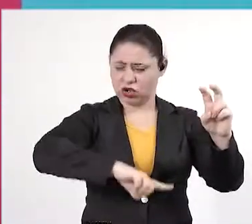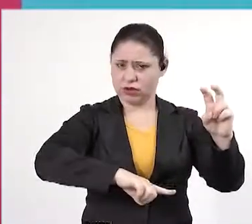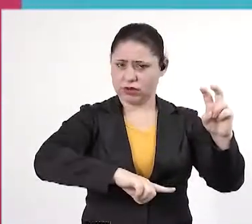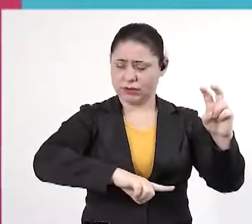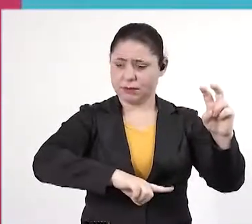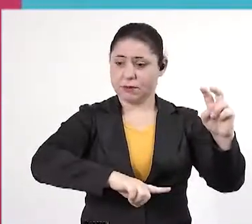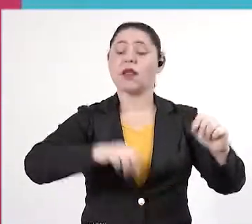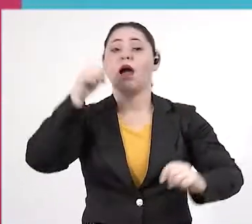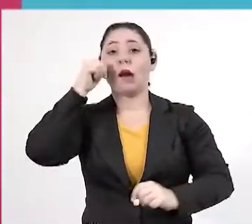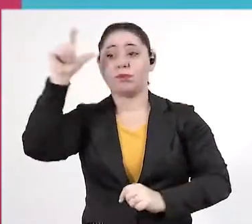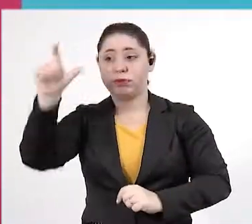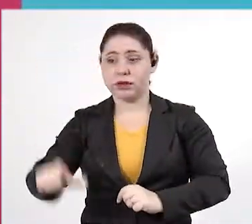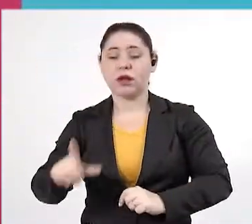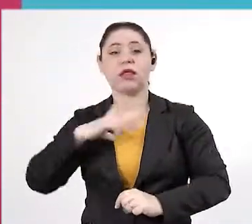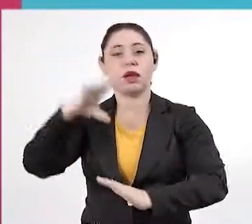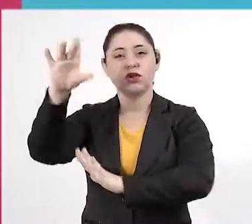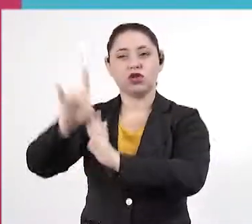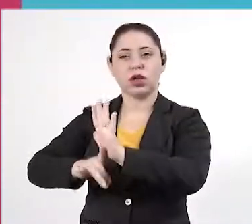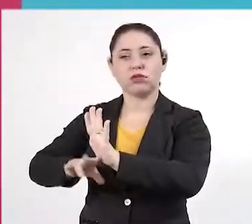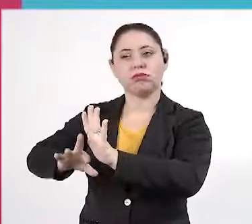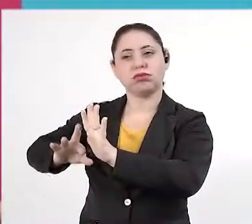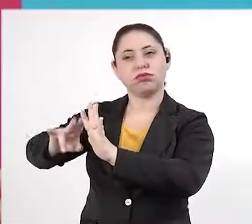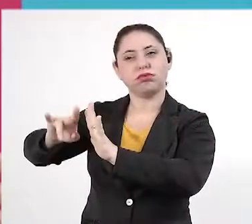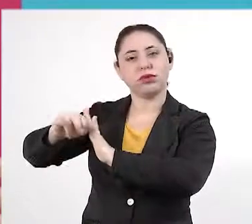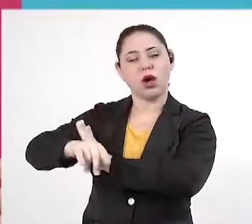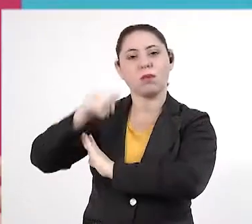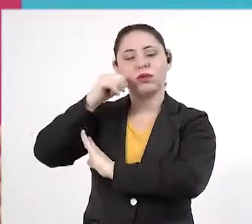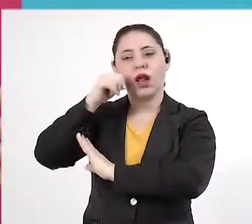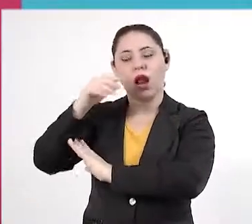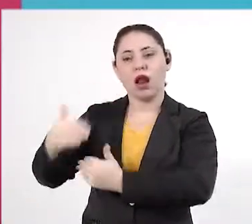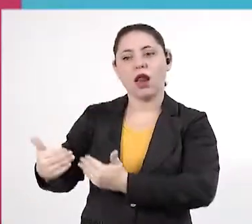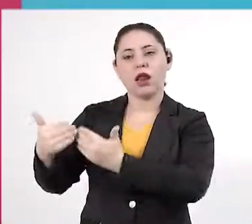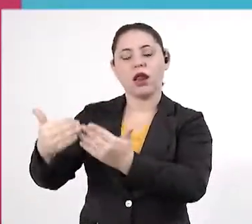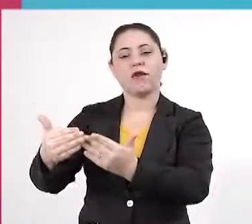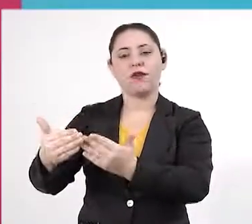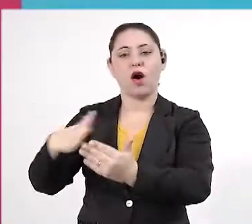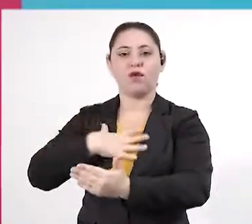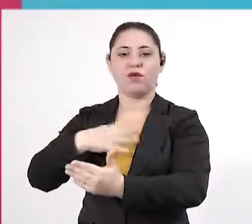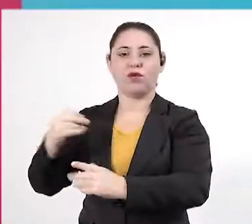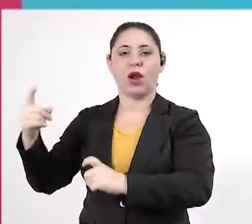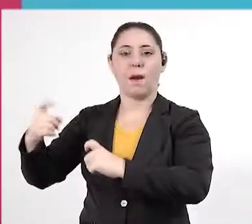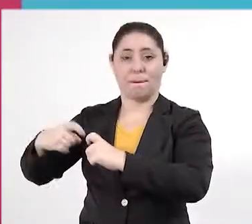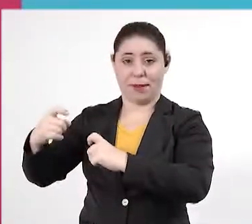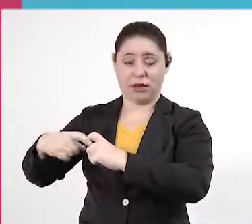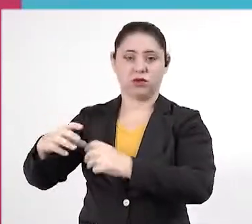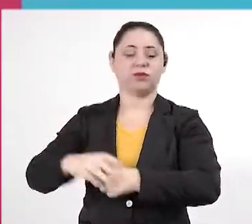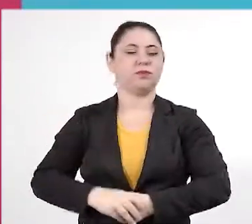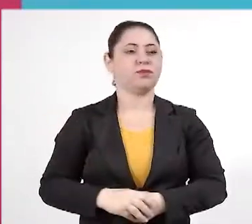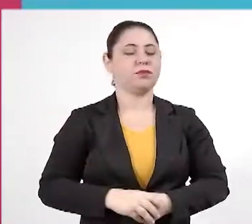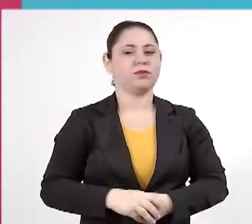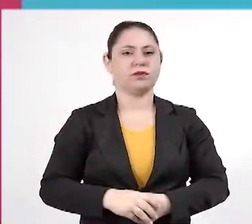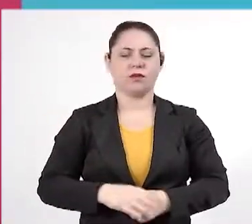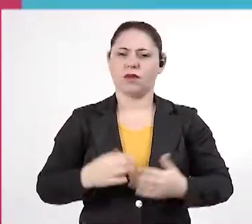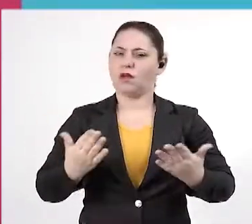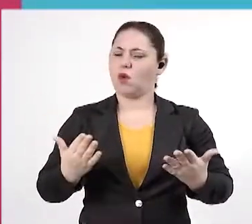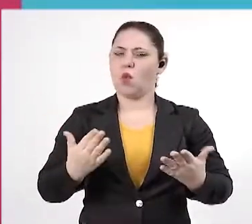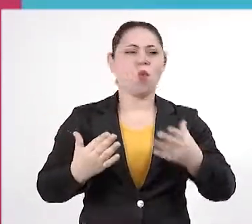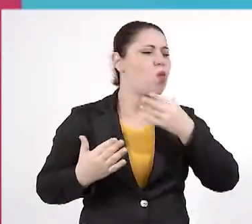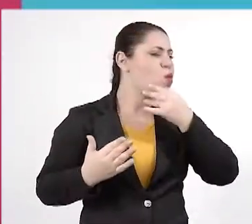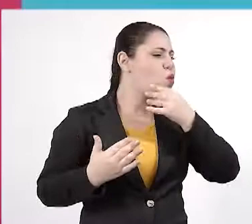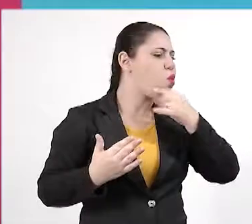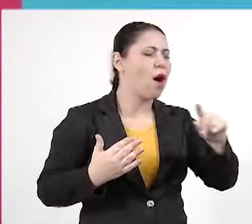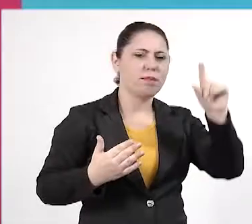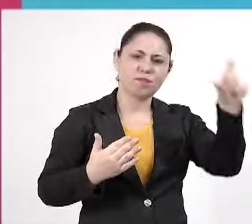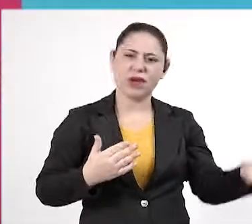né? A mulher, ela tem direito a vários dias no ano em levar os seus filhos ao médico. Então,